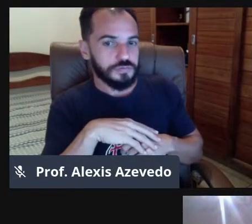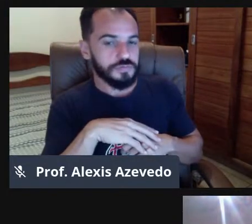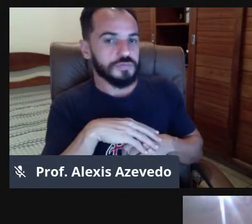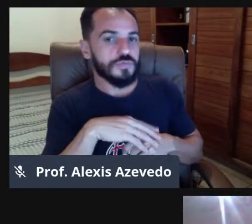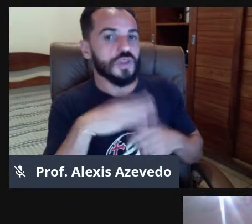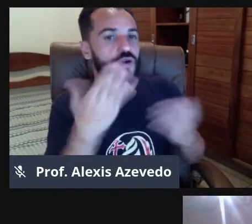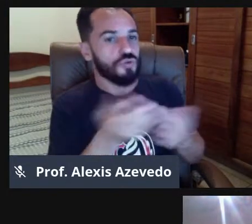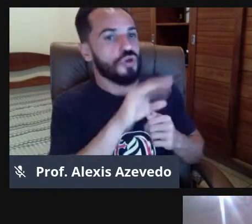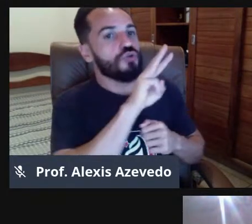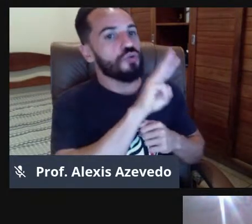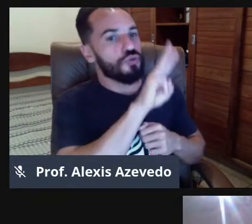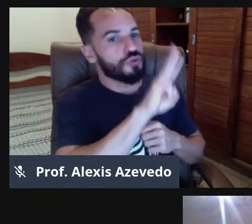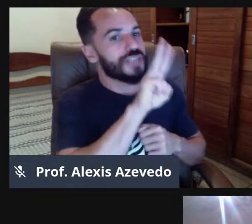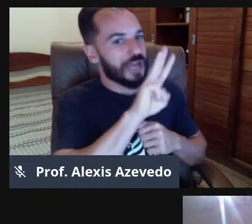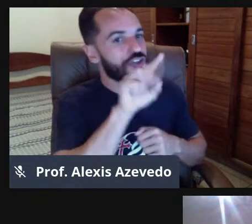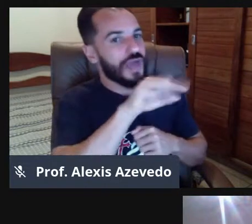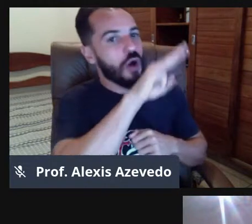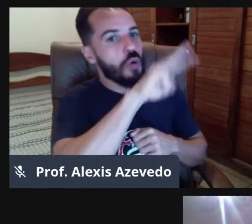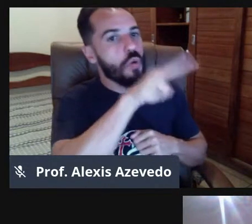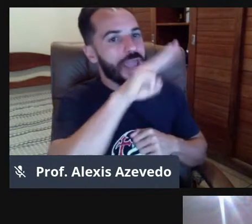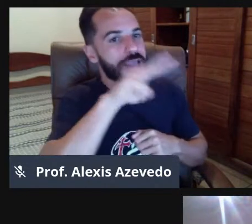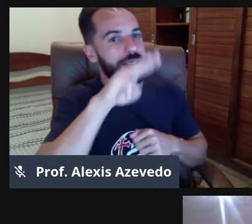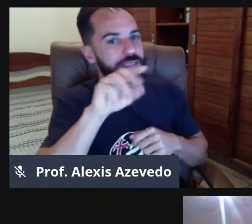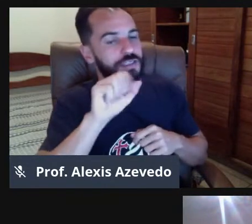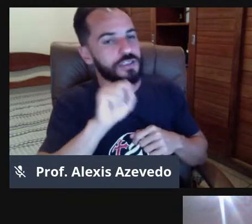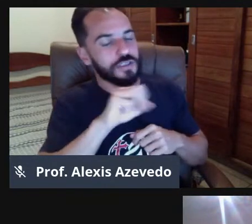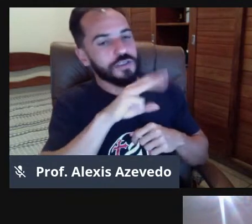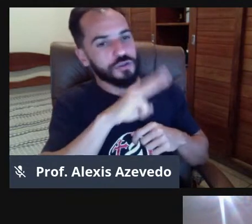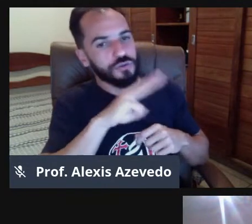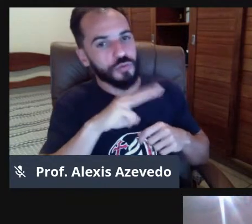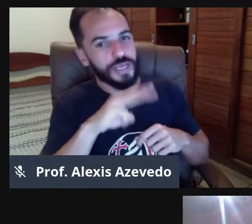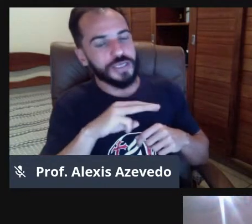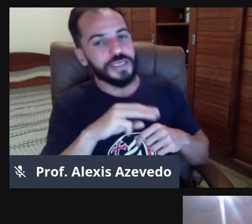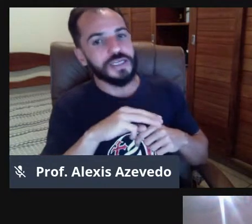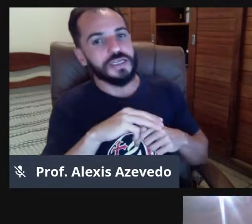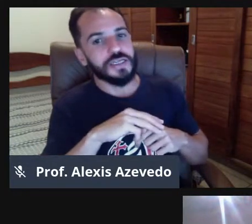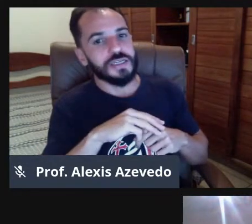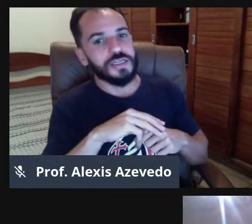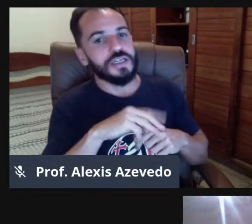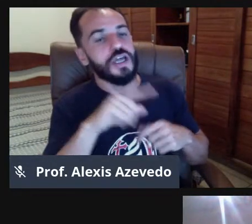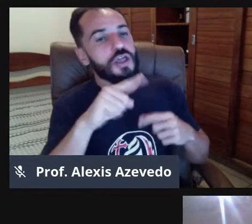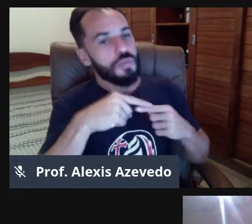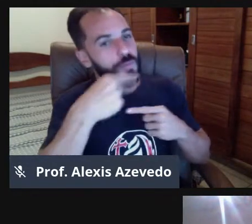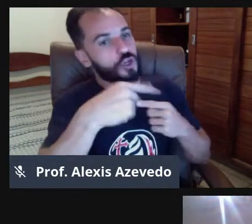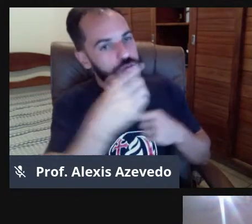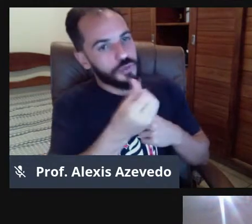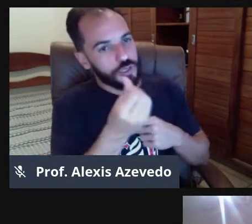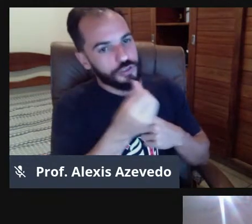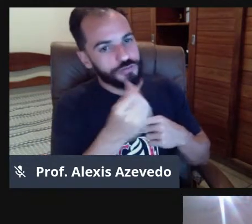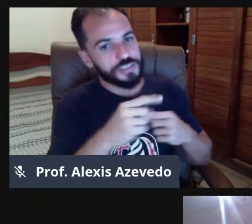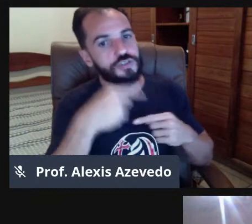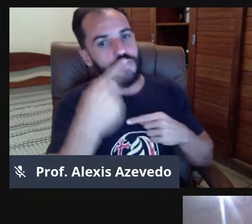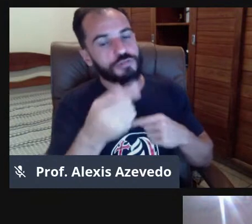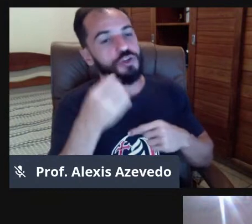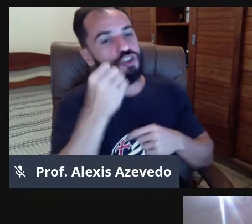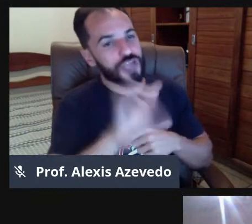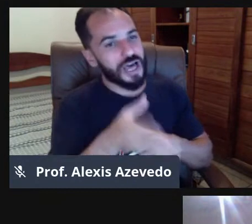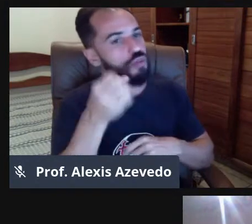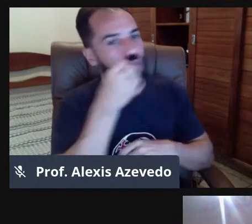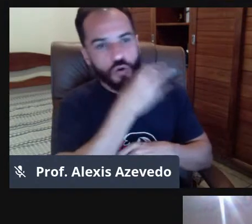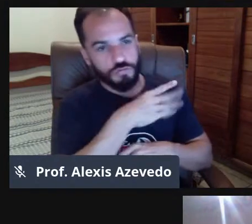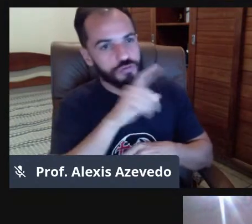no site da UEMG, tá? Agora, pro ano que vem, nós precisamos já de fazer uma pequena transformação